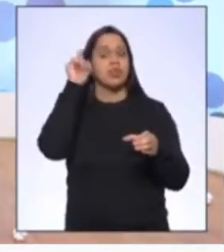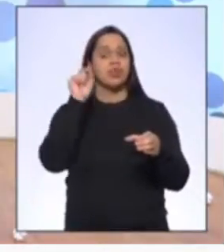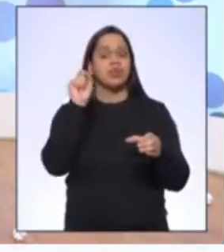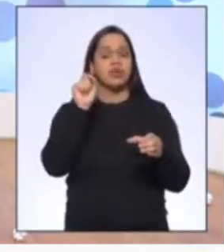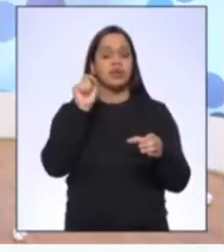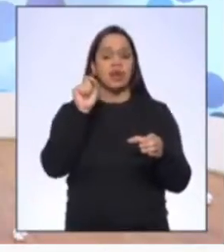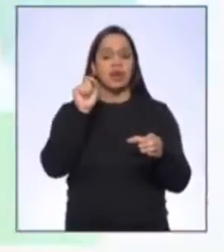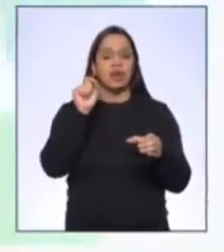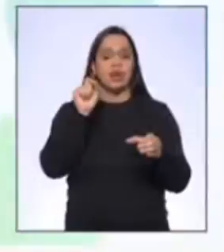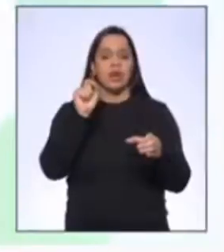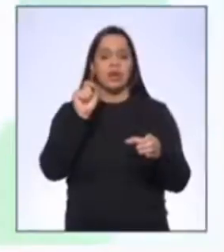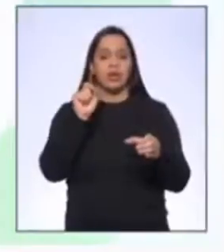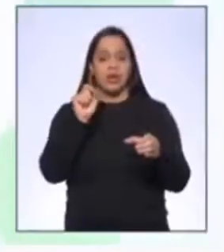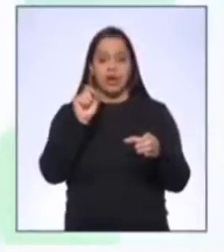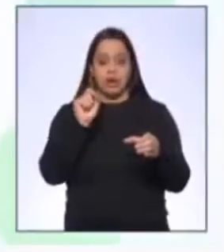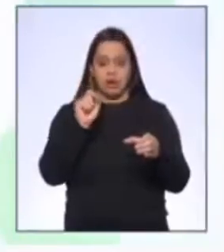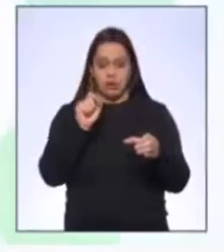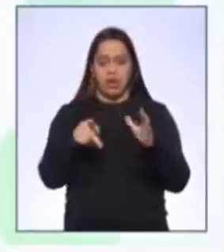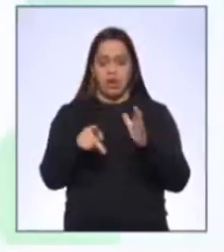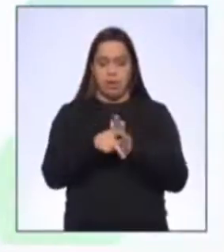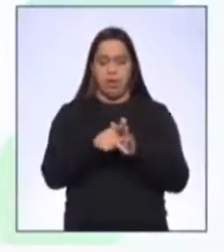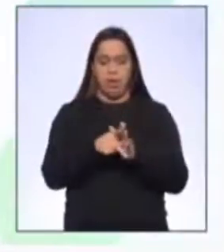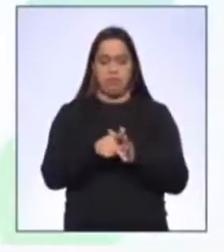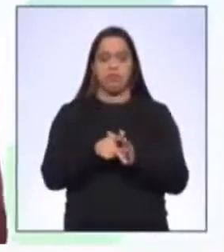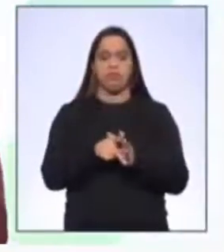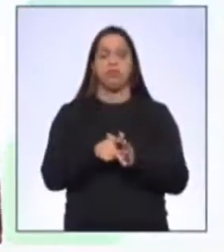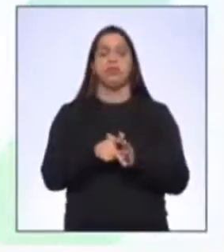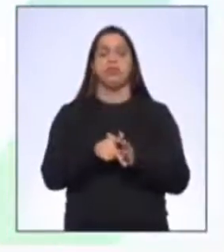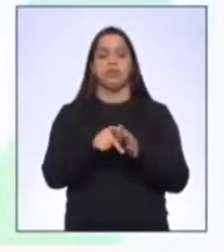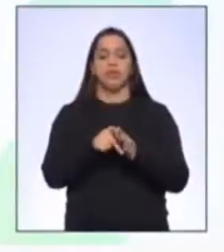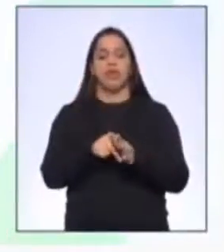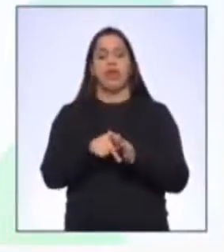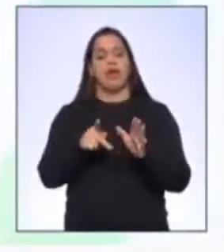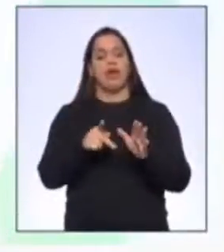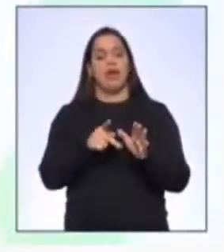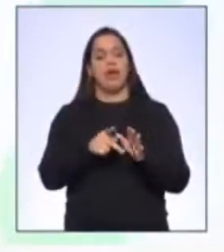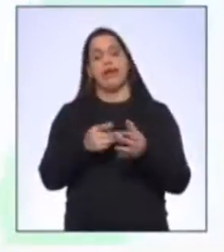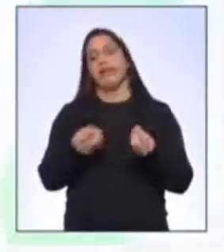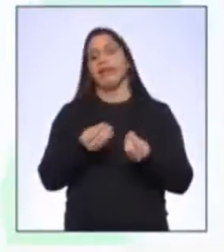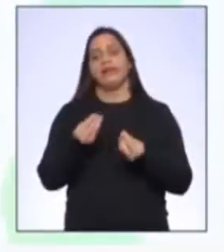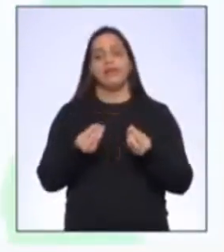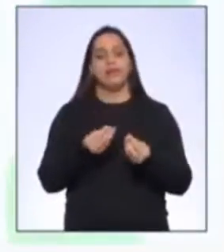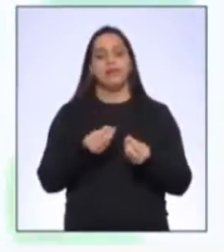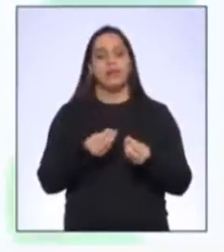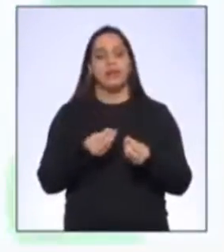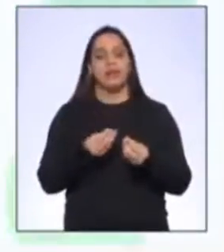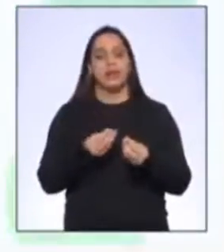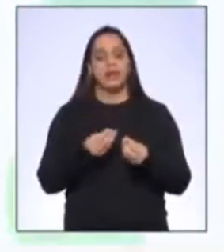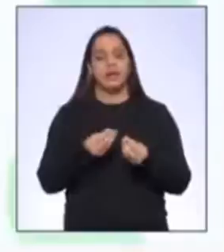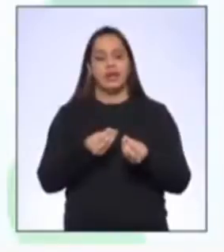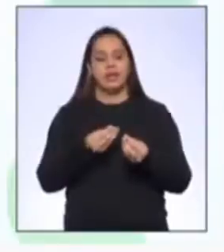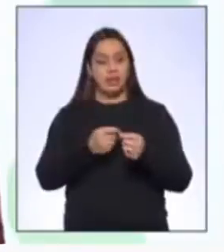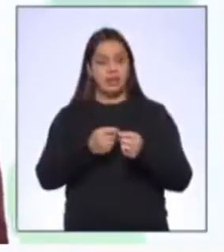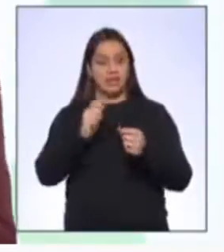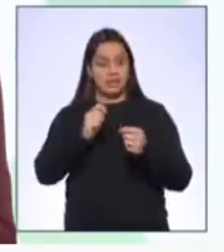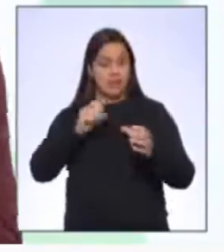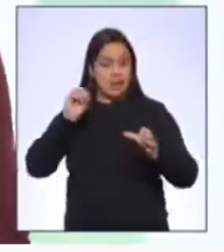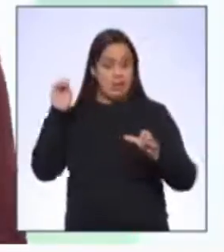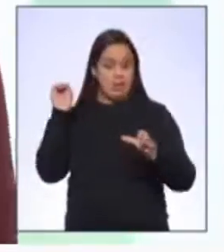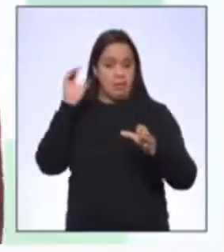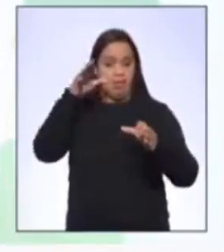queria arremessa o dado tá bom que assim ele tem que arremessar mais longe